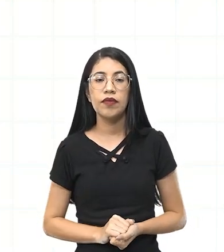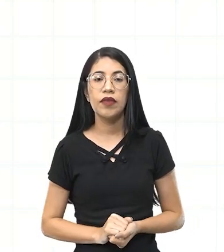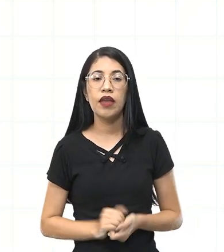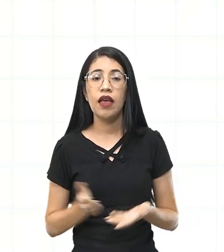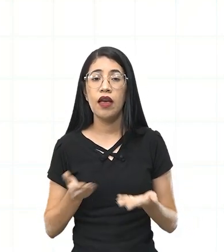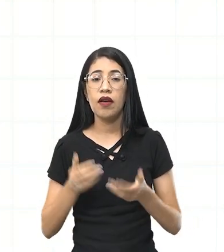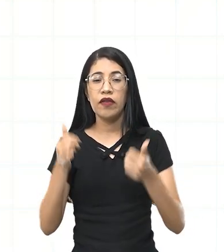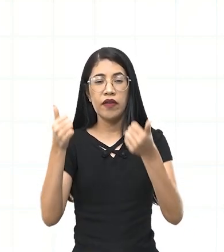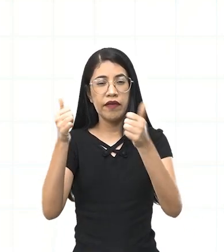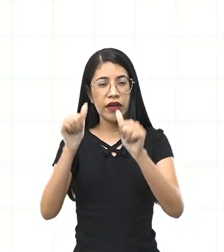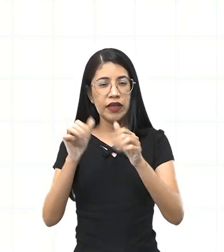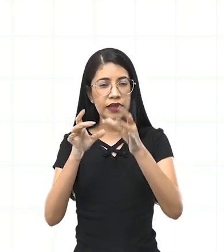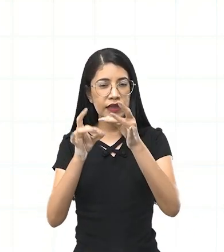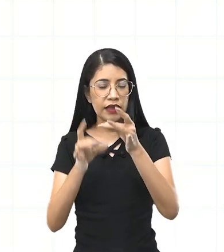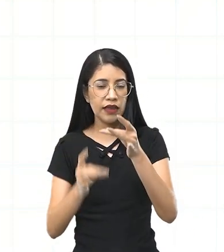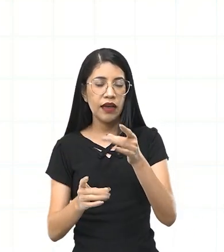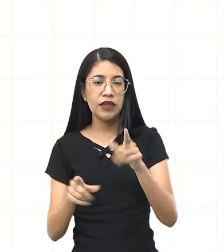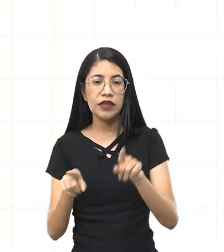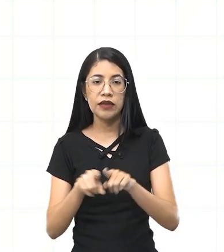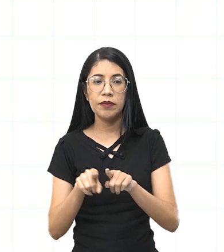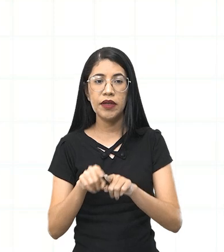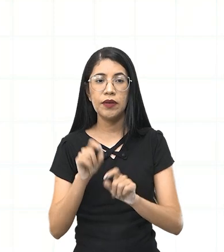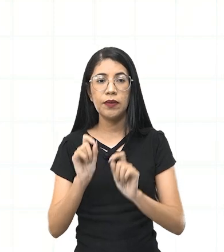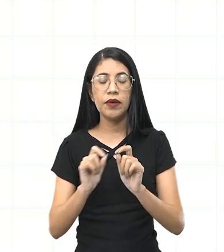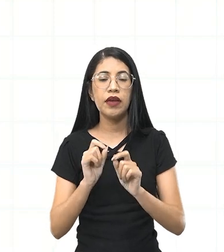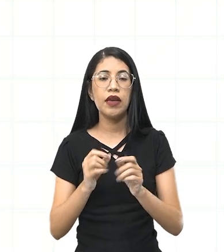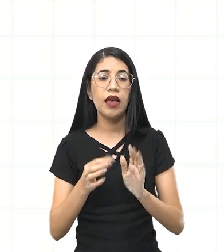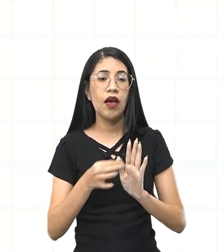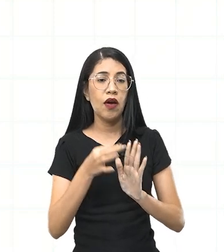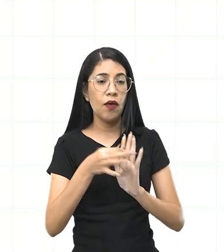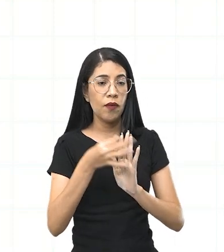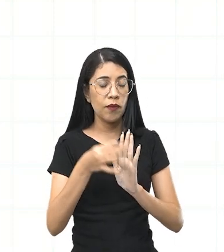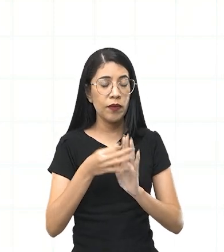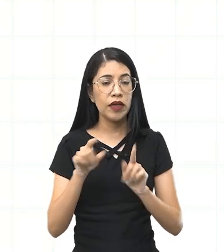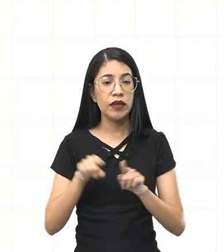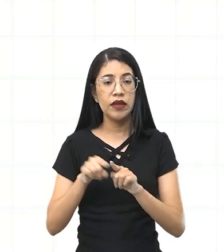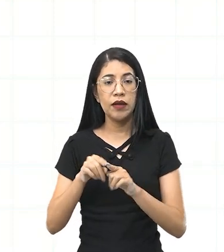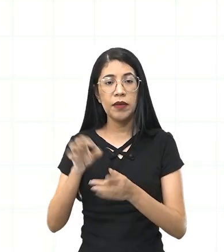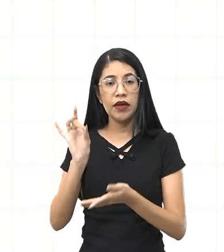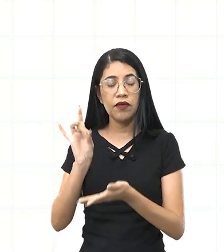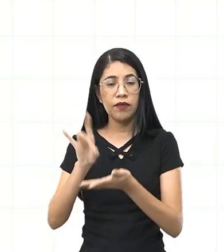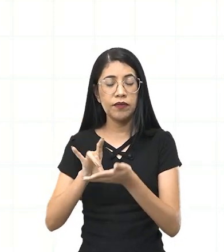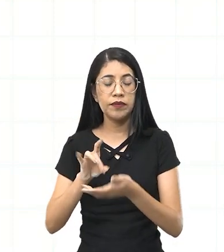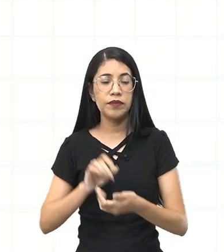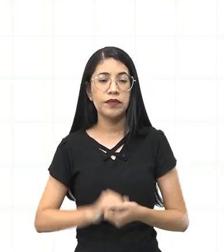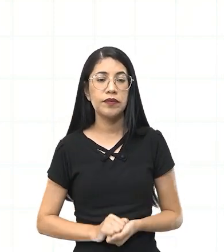Vamos analisar mais uma vez, então, aí a questão de fato e opinião. Vamos à leitura.